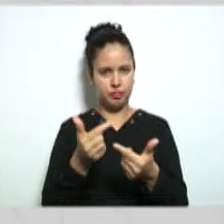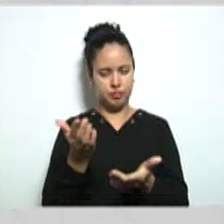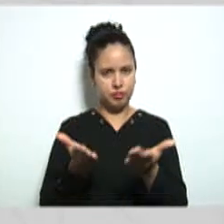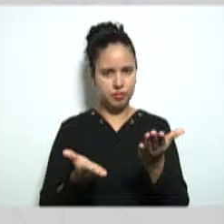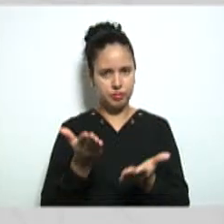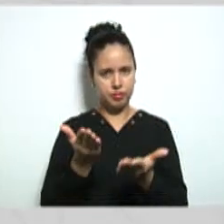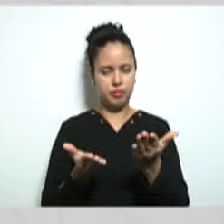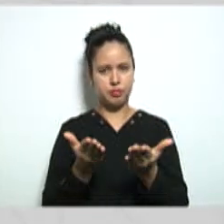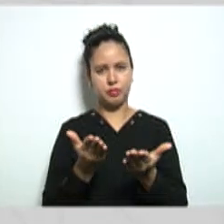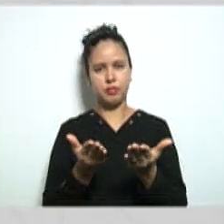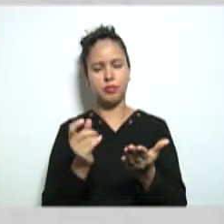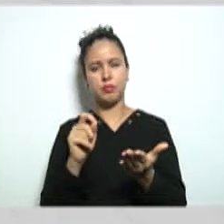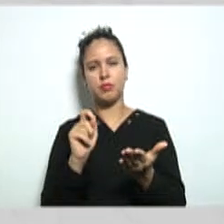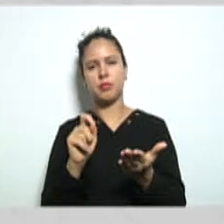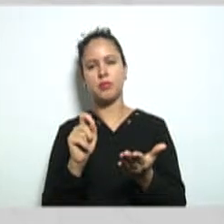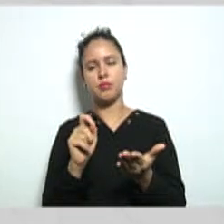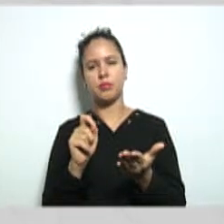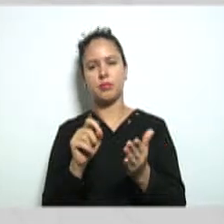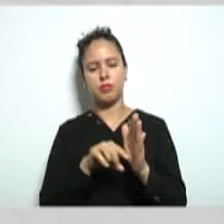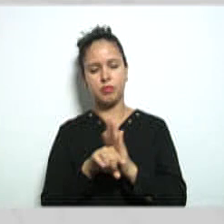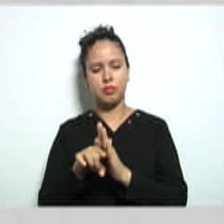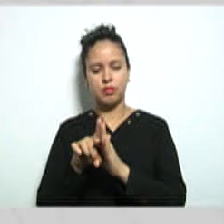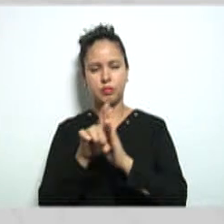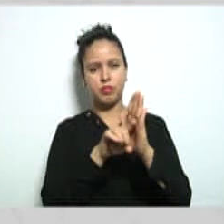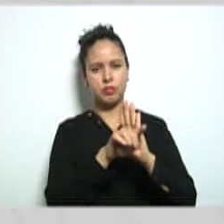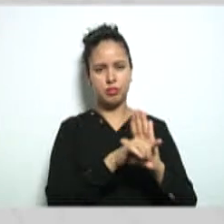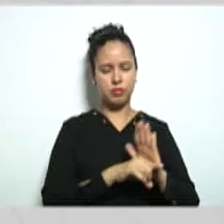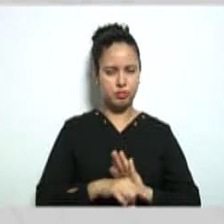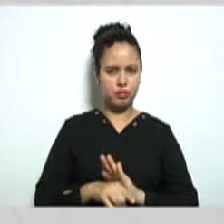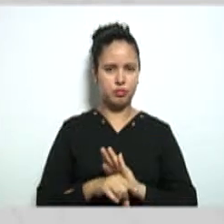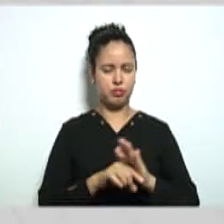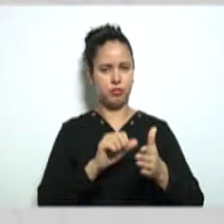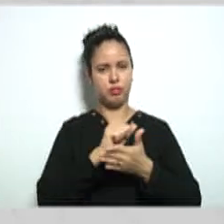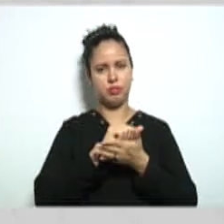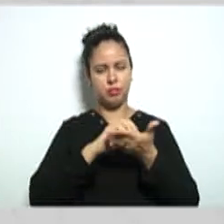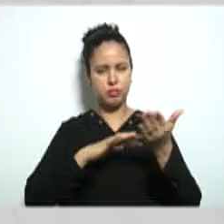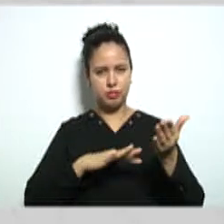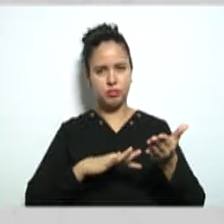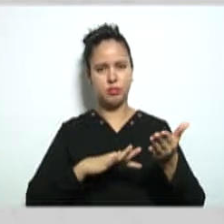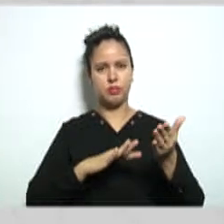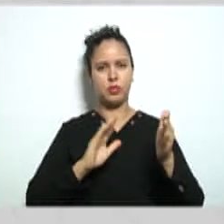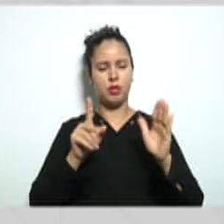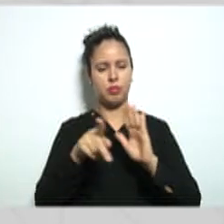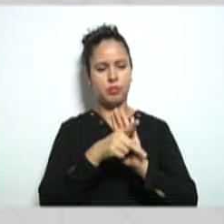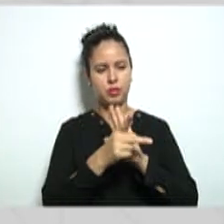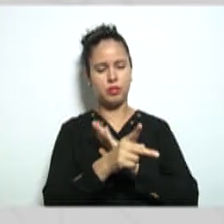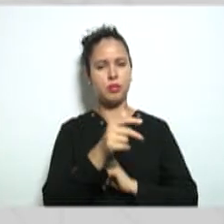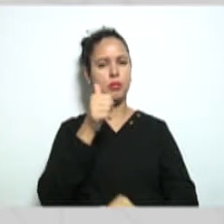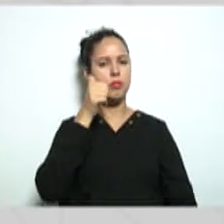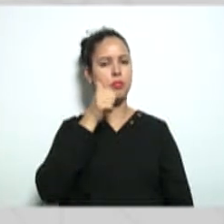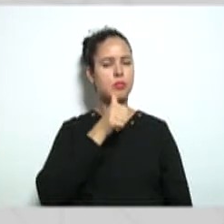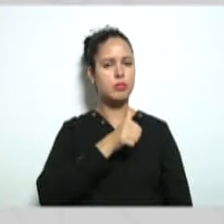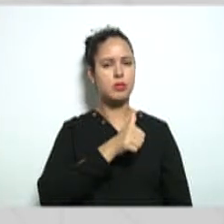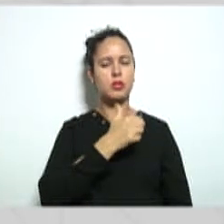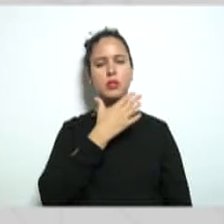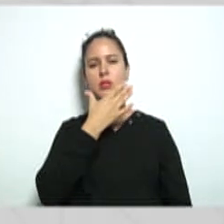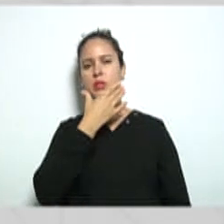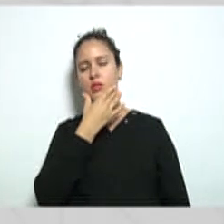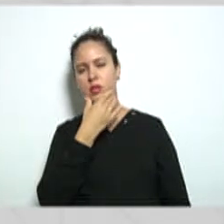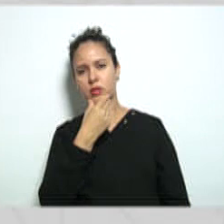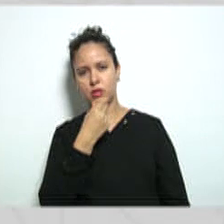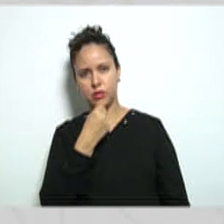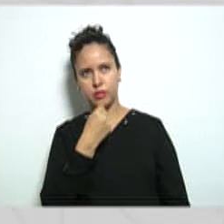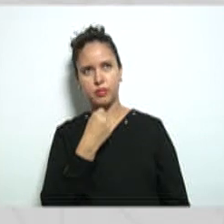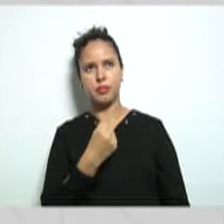nas interpretações dominantes do que vem a ser uma atividade adequada para cada